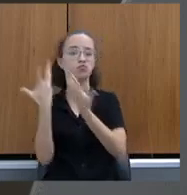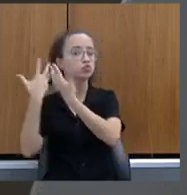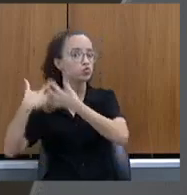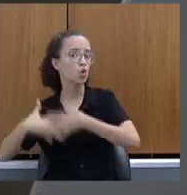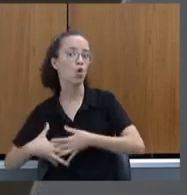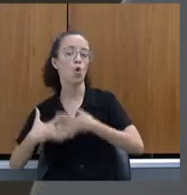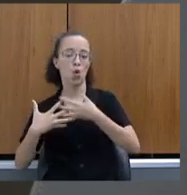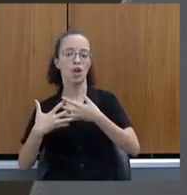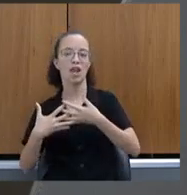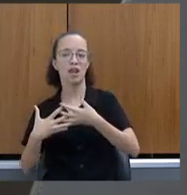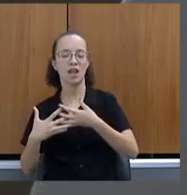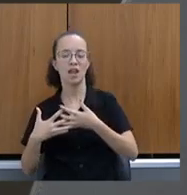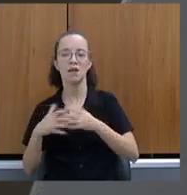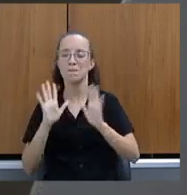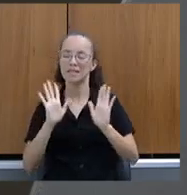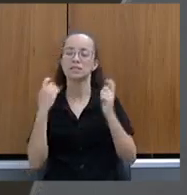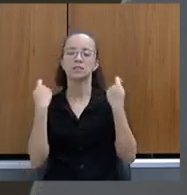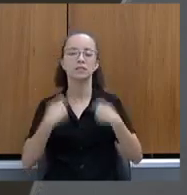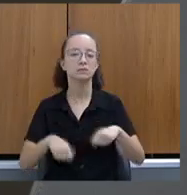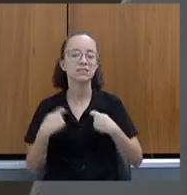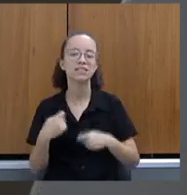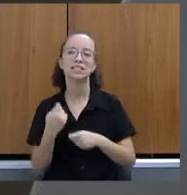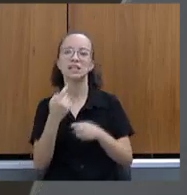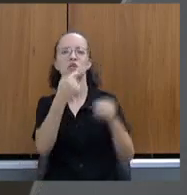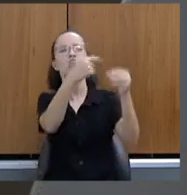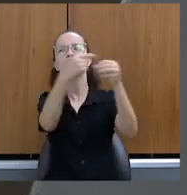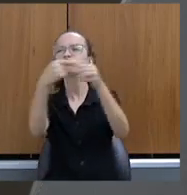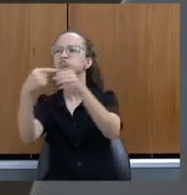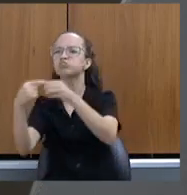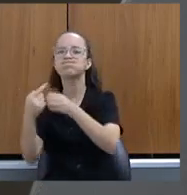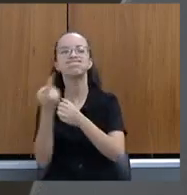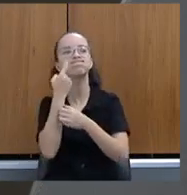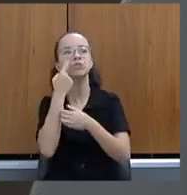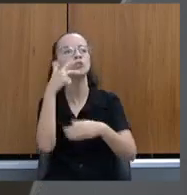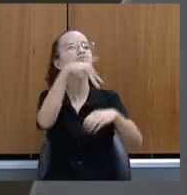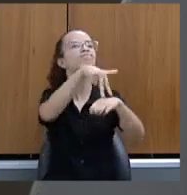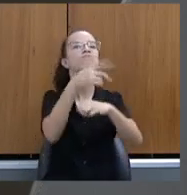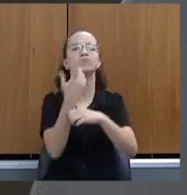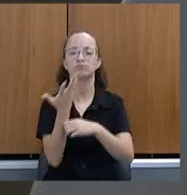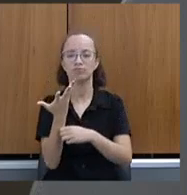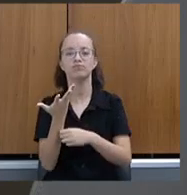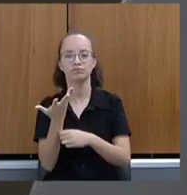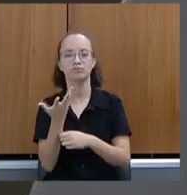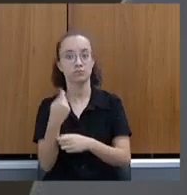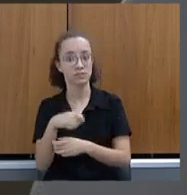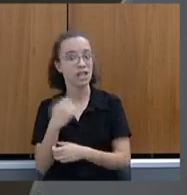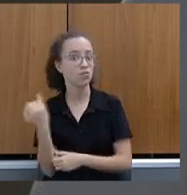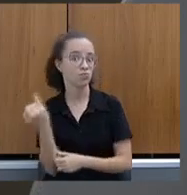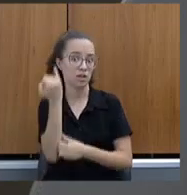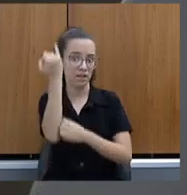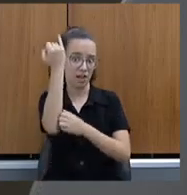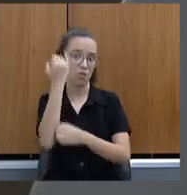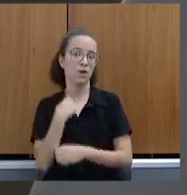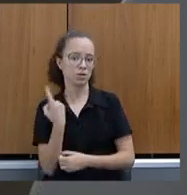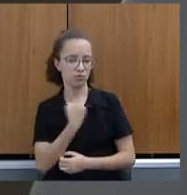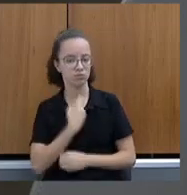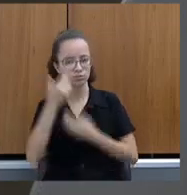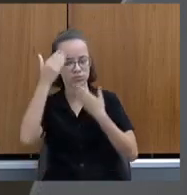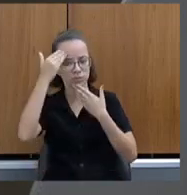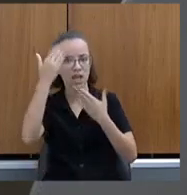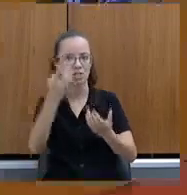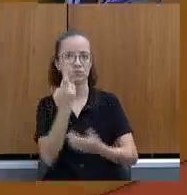uma busca ativa em cada município com apoio das prefeituras enfim isso é fundamental para a gente obrigada